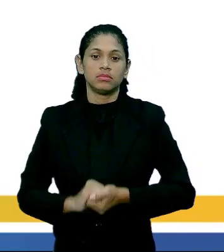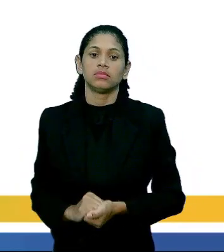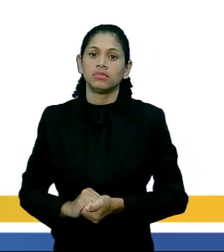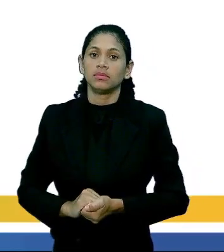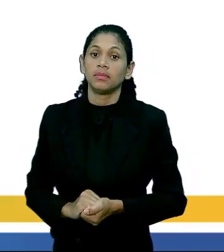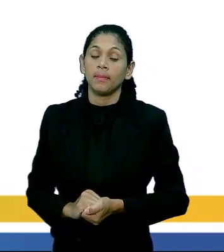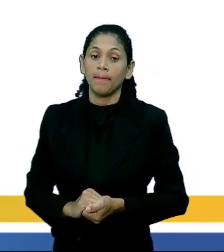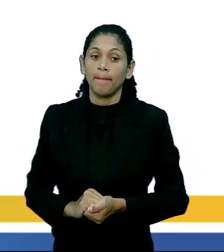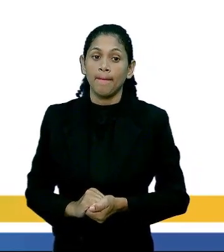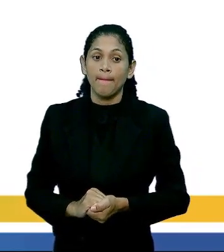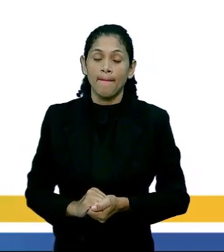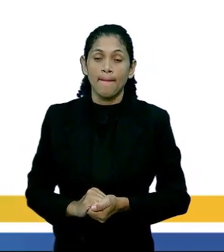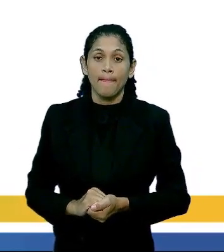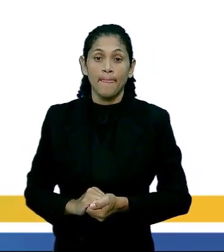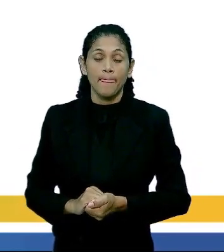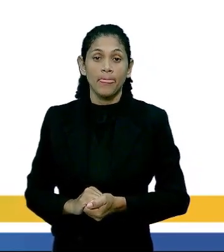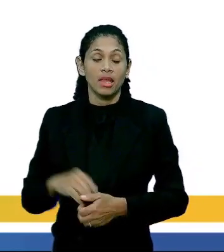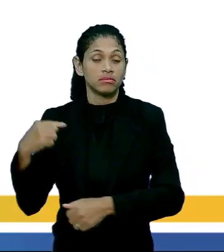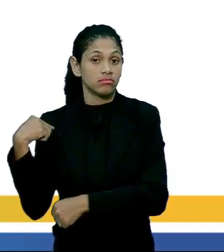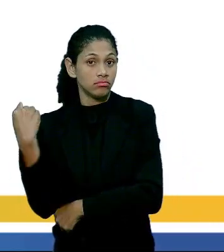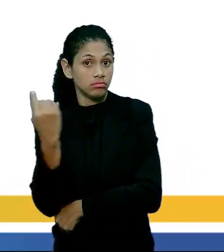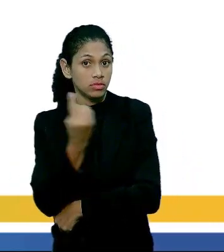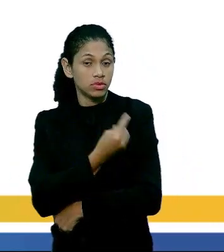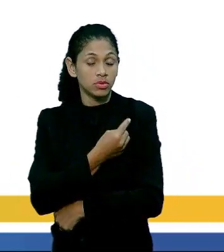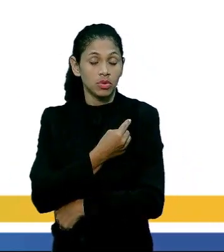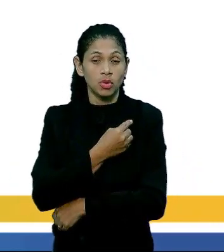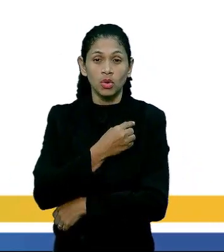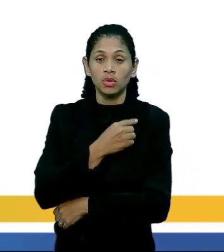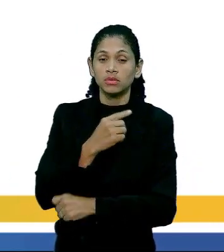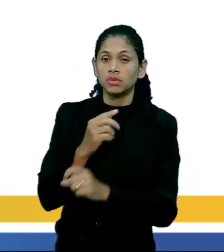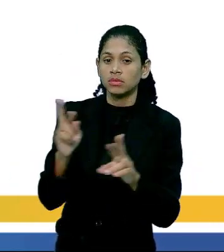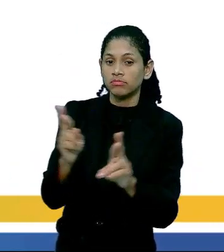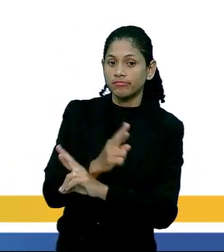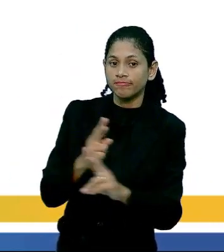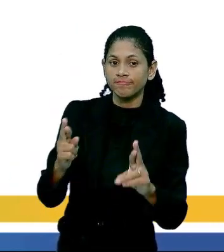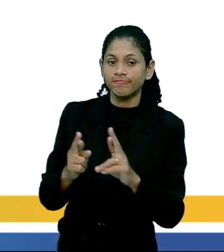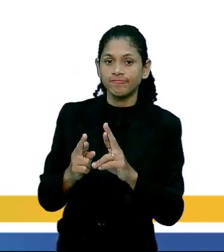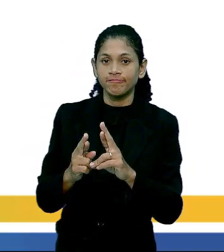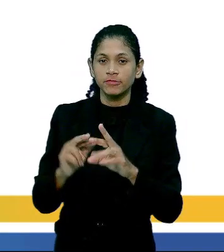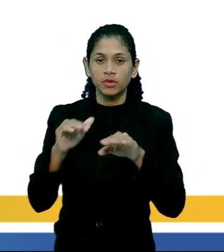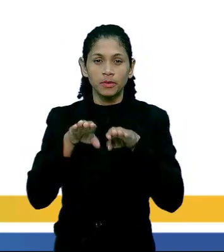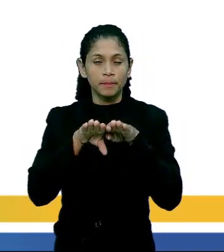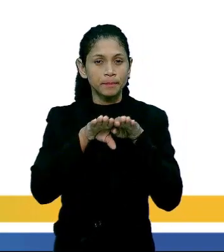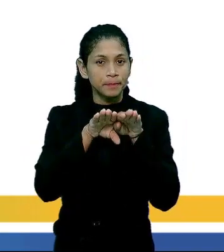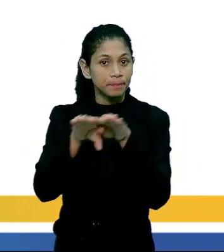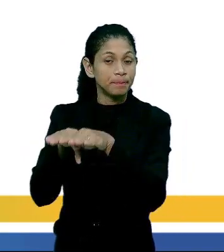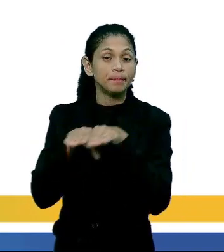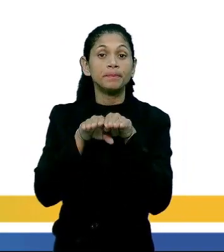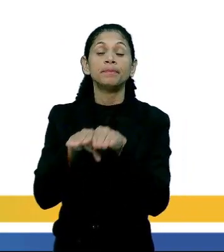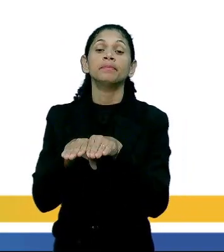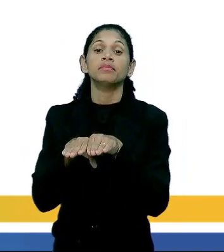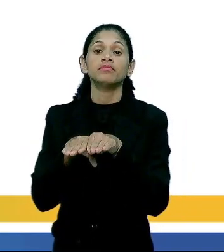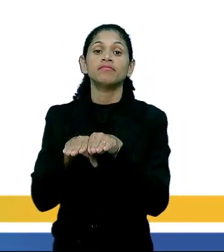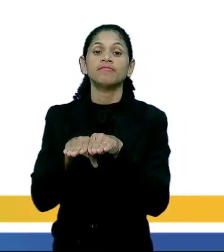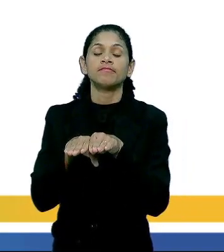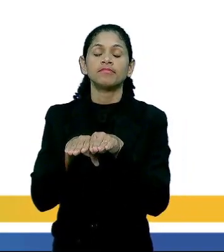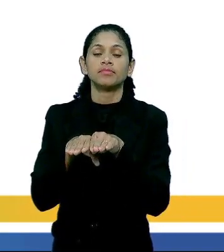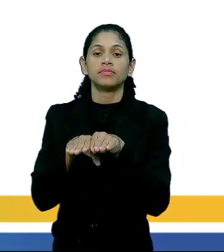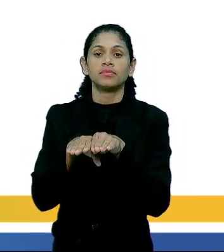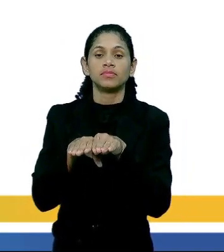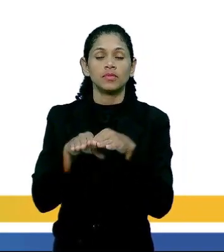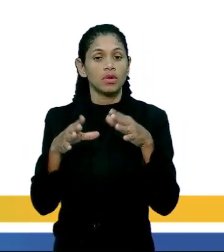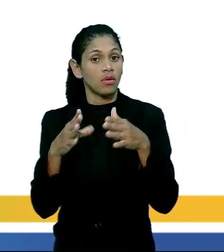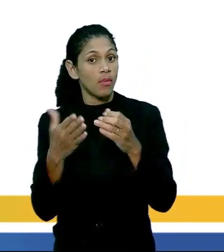observações, coisas que a gente acaba correlacionando. Tanto o padrão vai ser esse aspecto com base